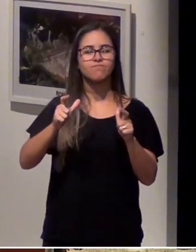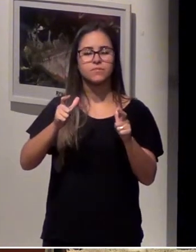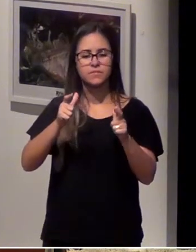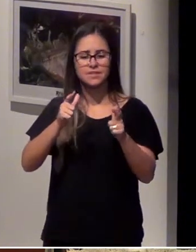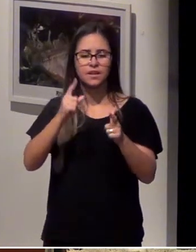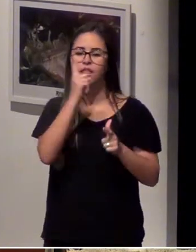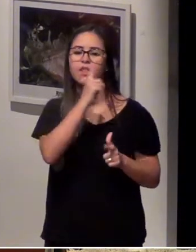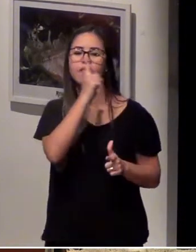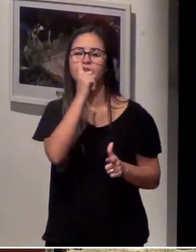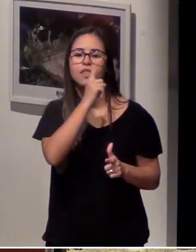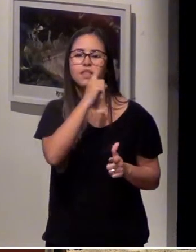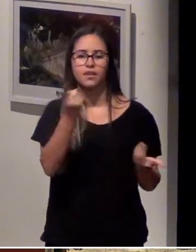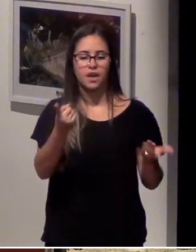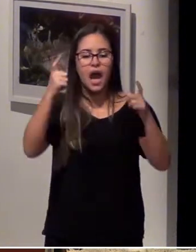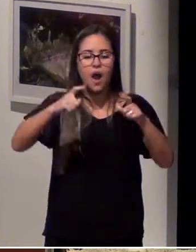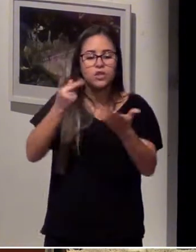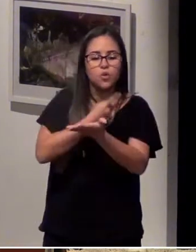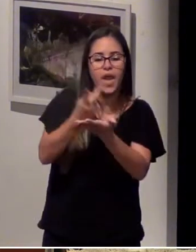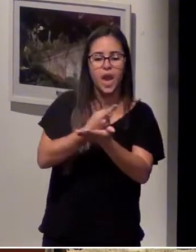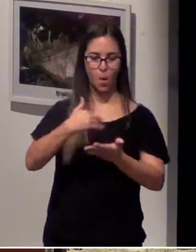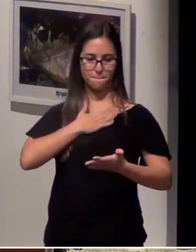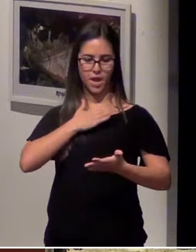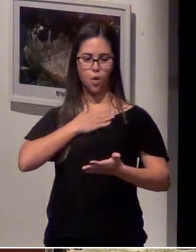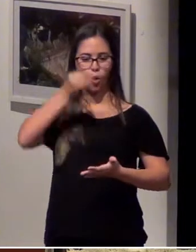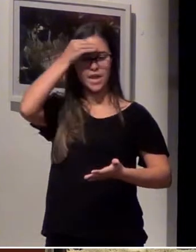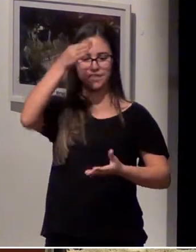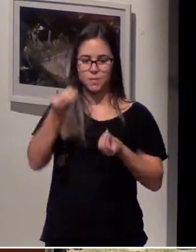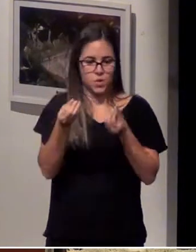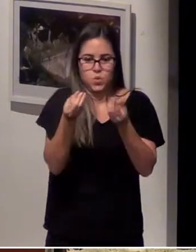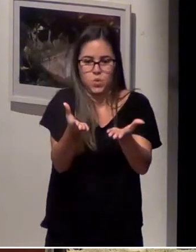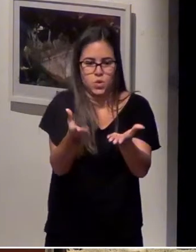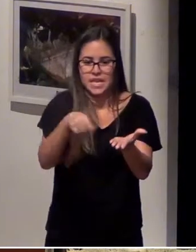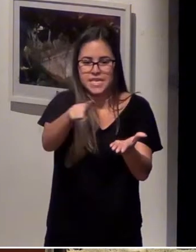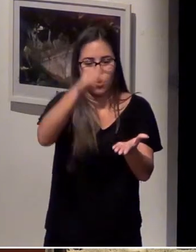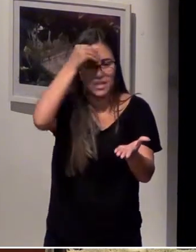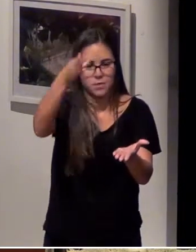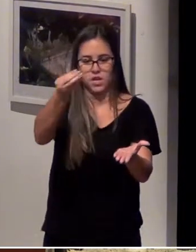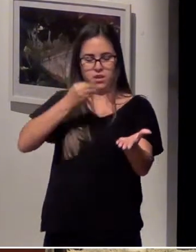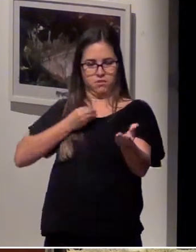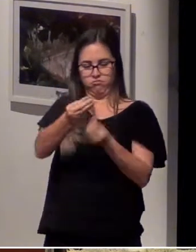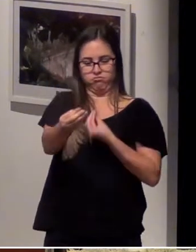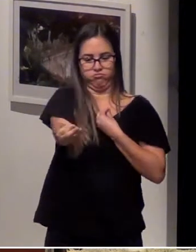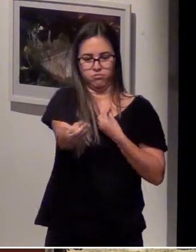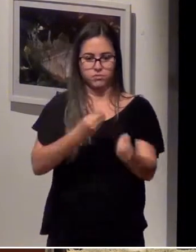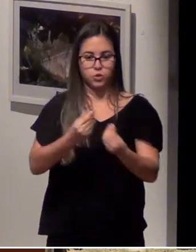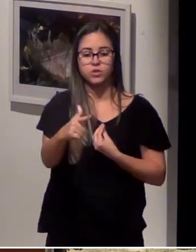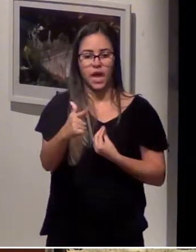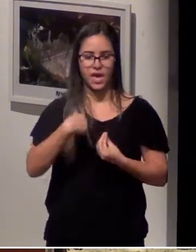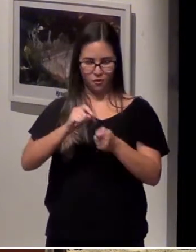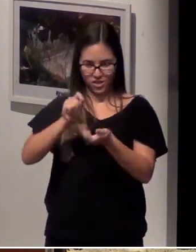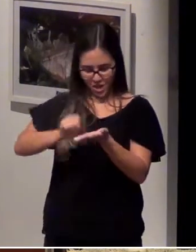a lacuna entre nós dois e que o meu conhecimento não chega e que o conhecimento dele não chega até mim. Quando eu fiz as